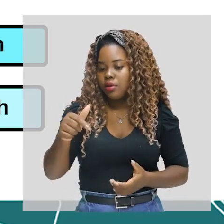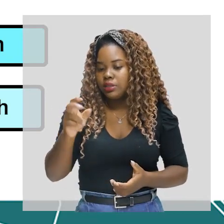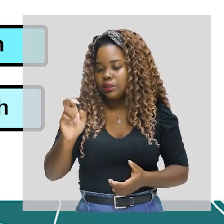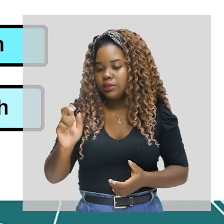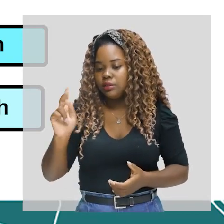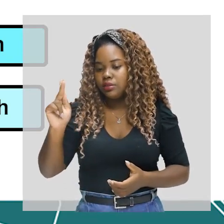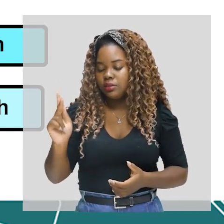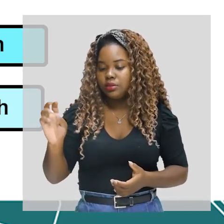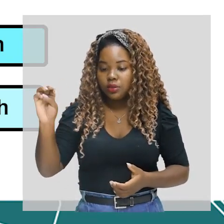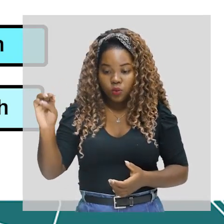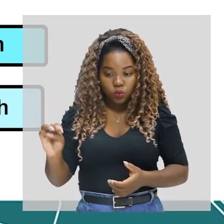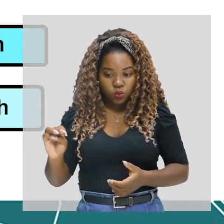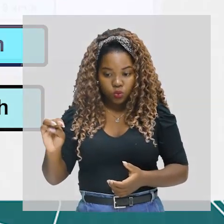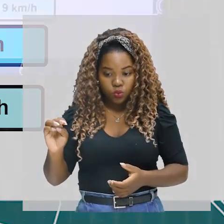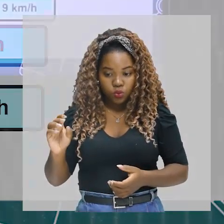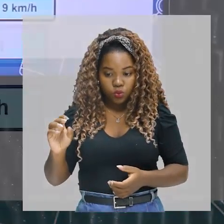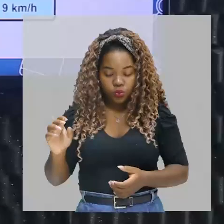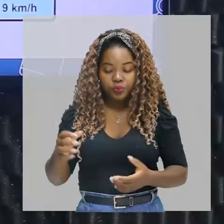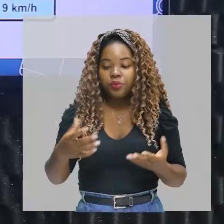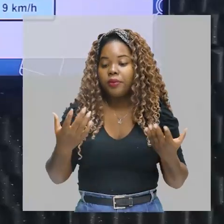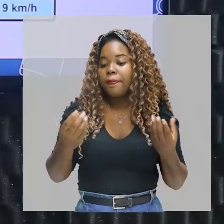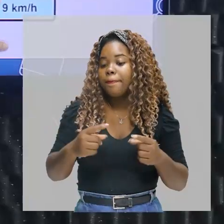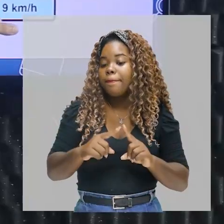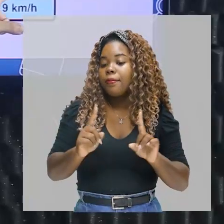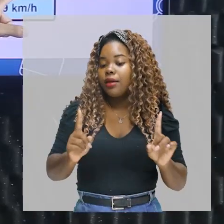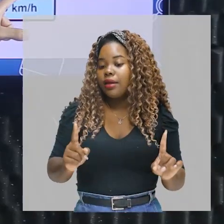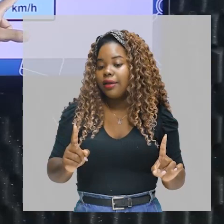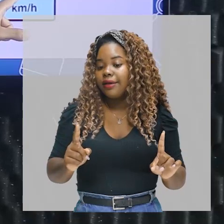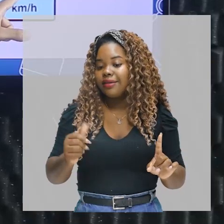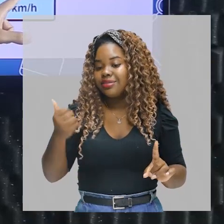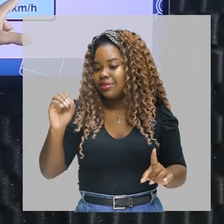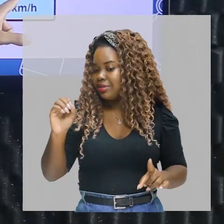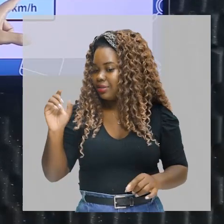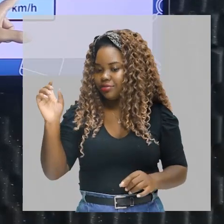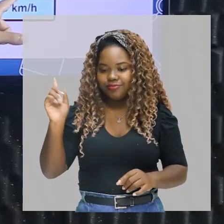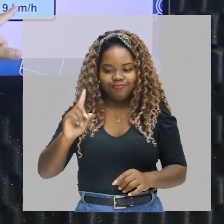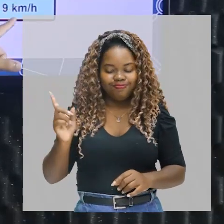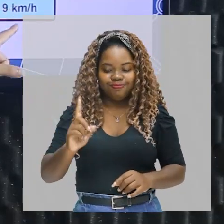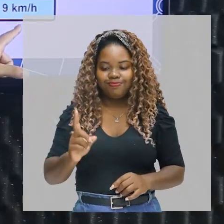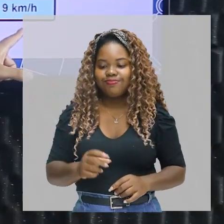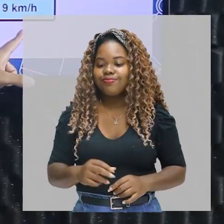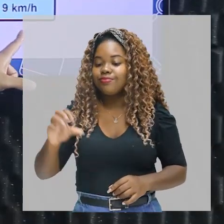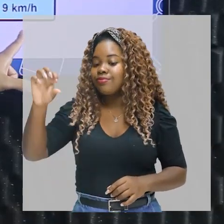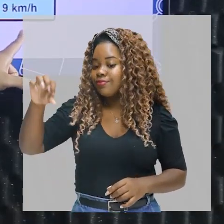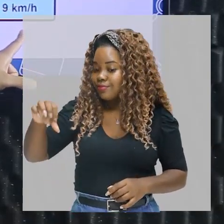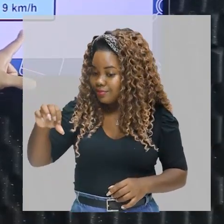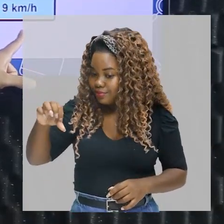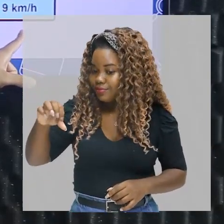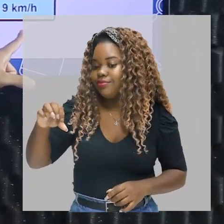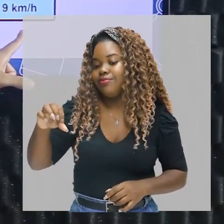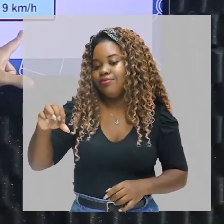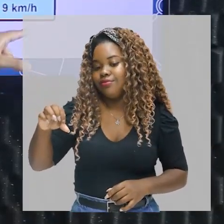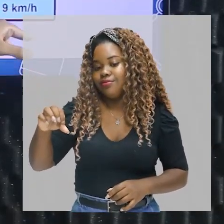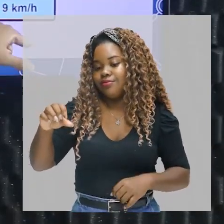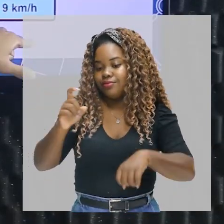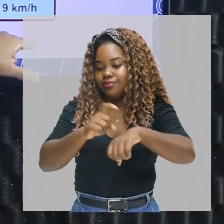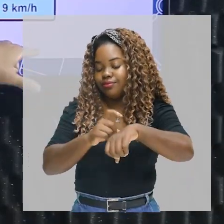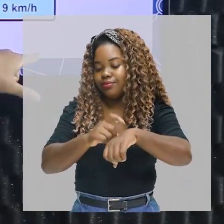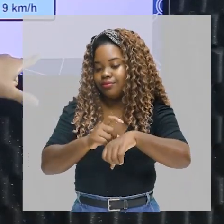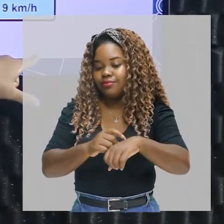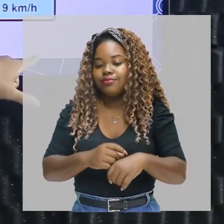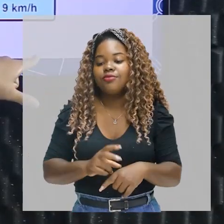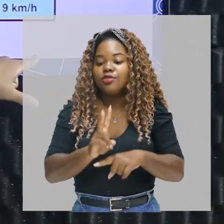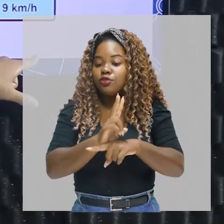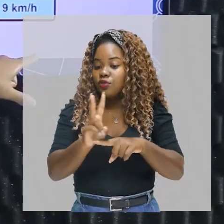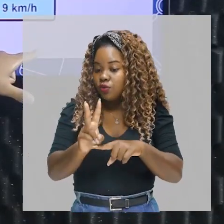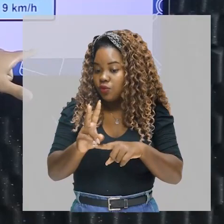6,5 km, mas dessa vez não a 10 km por hora, a 9 km por hora. Eu não baixei